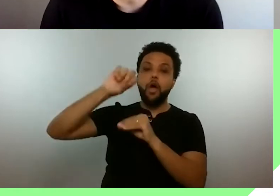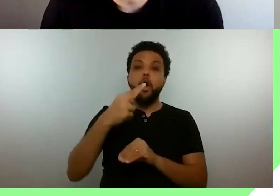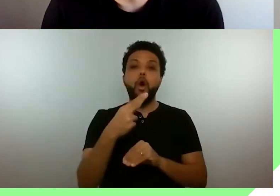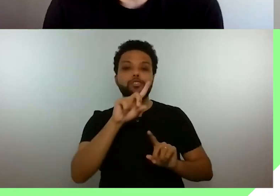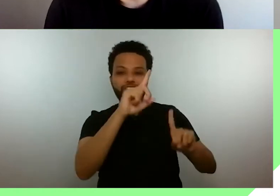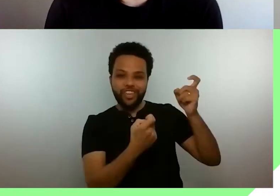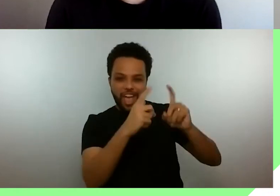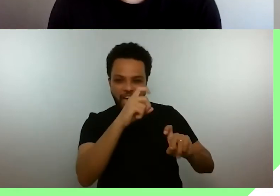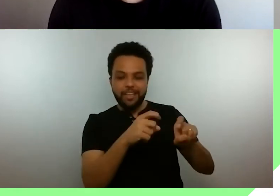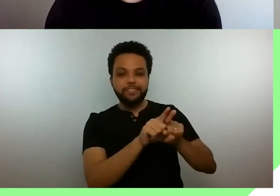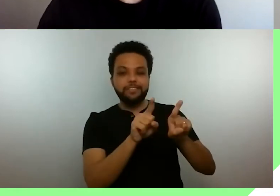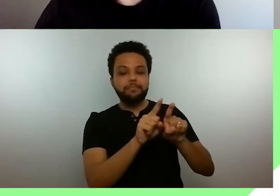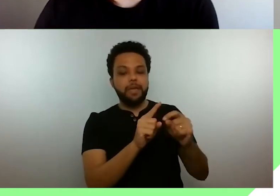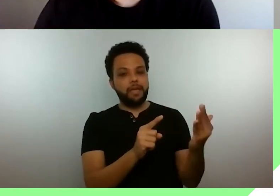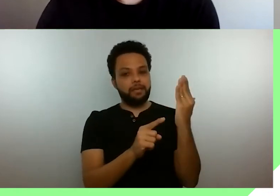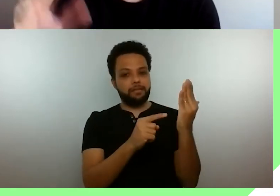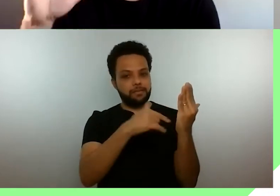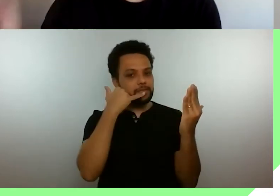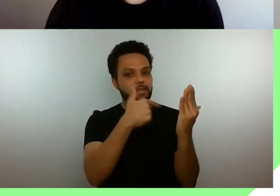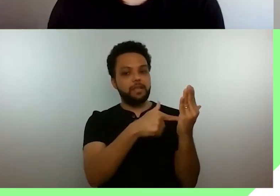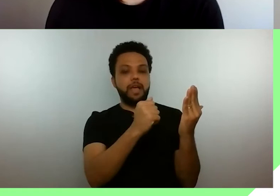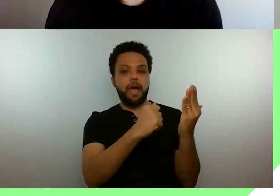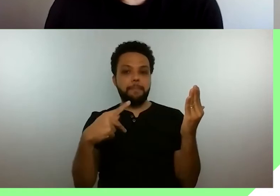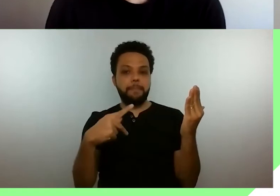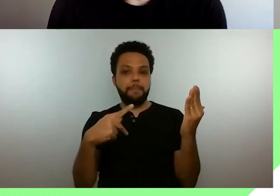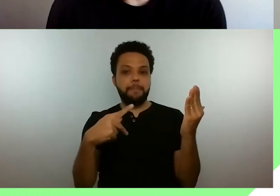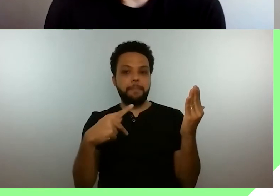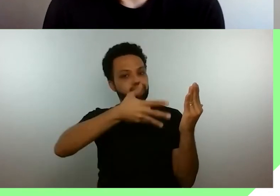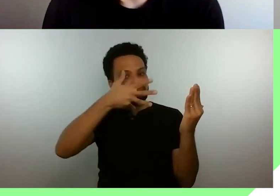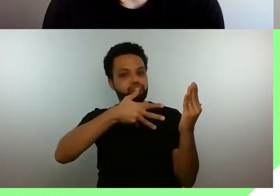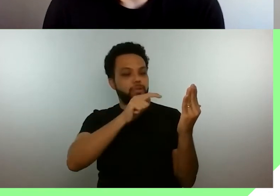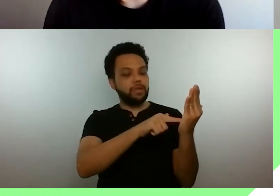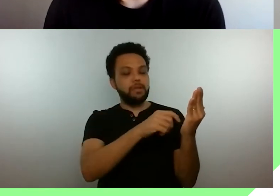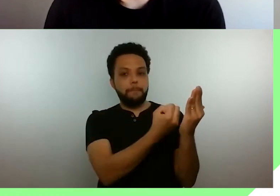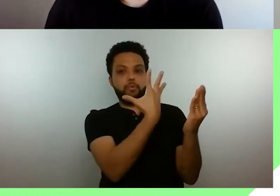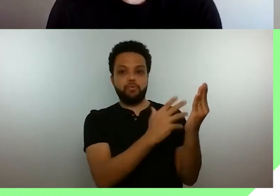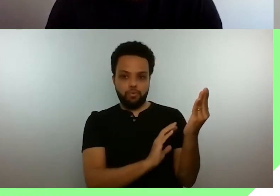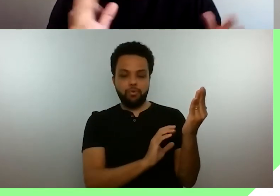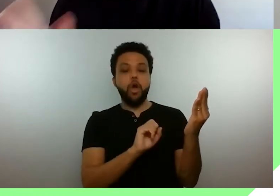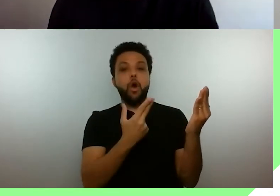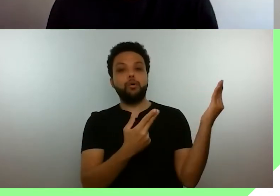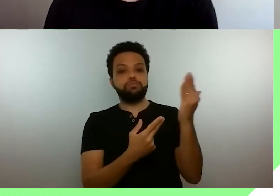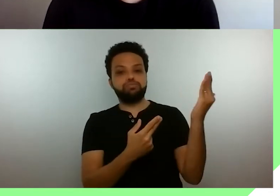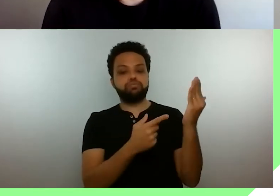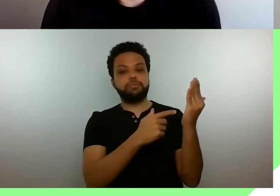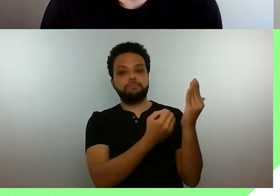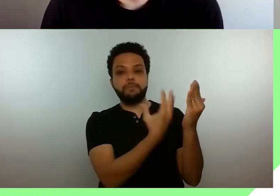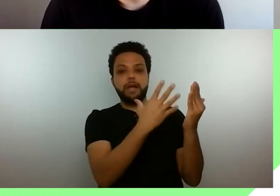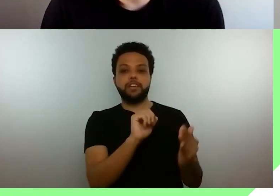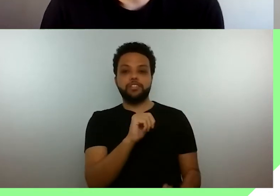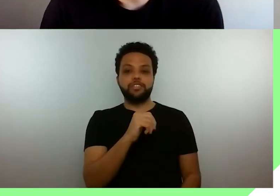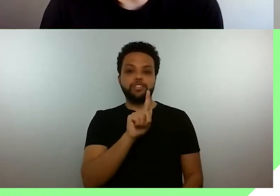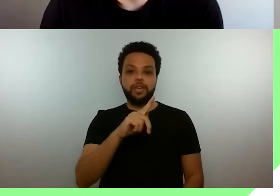os aplicativos e chacoalhar o celular para ter informação, localização GPS, enfim,